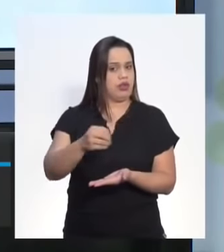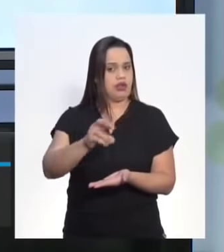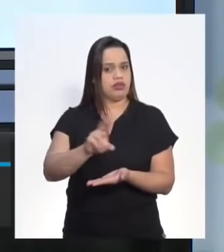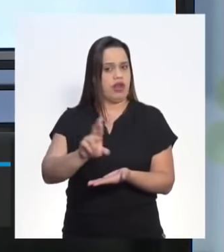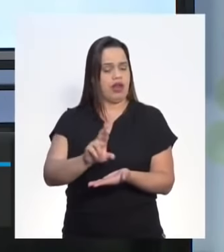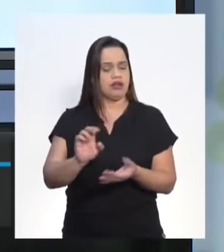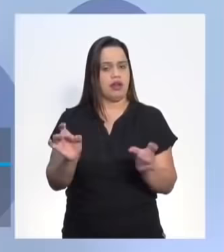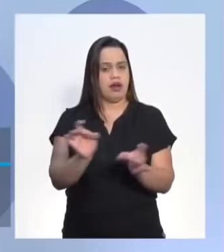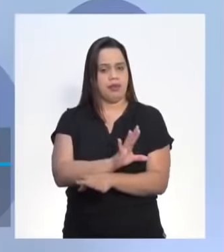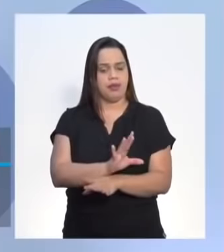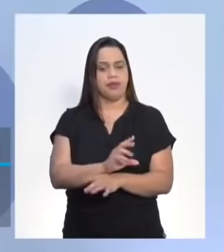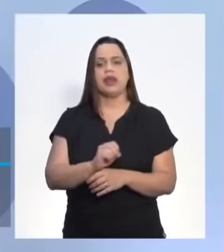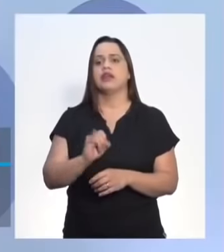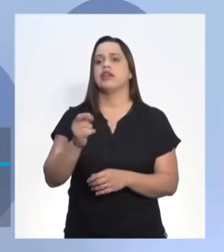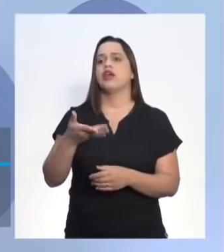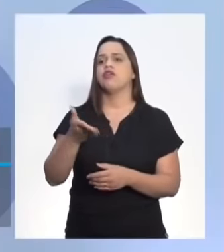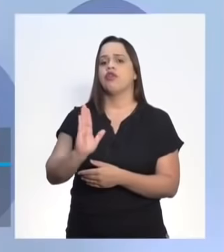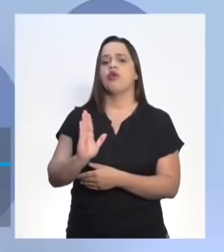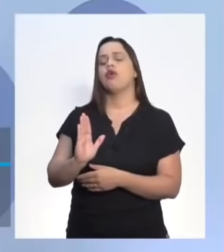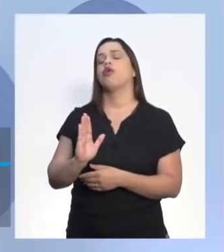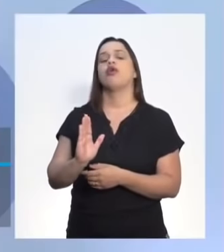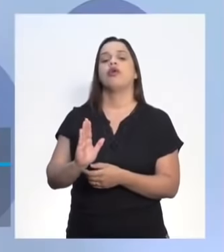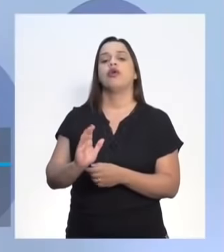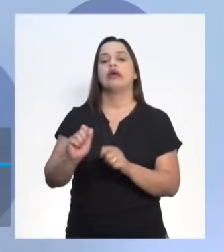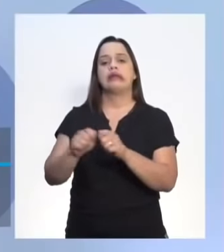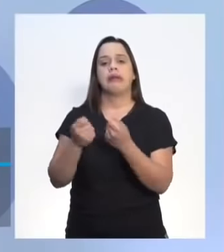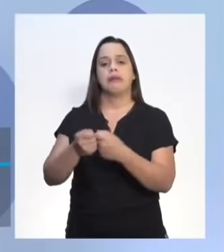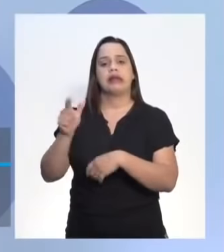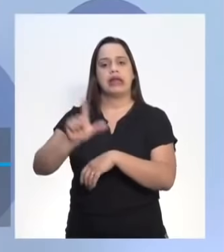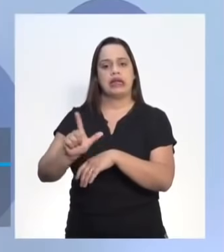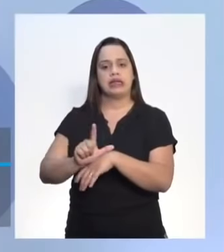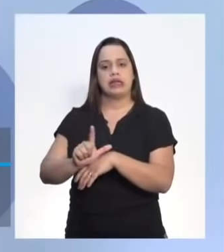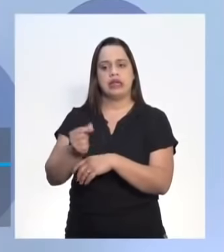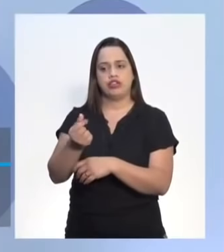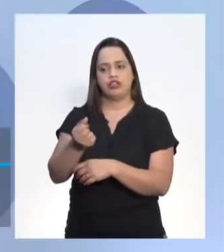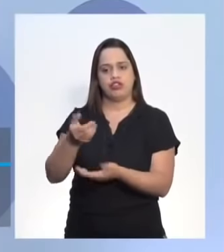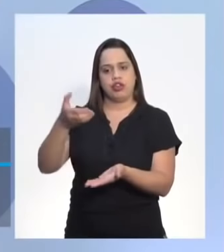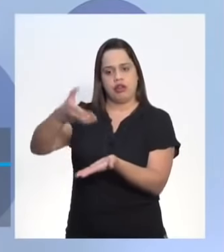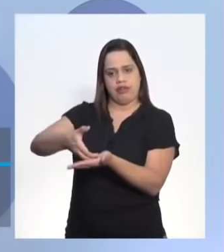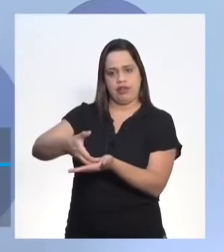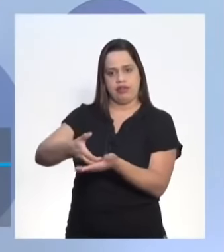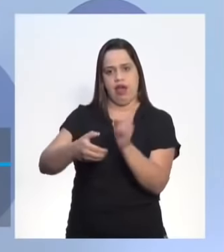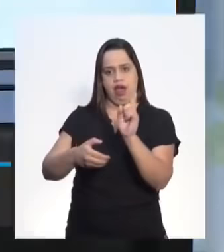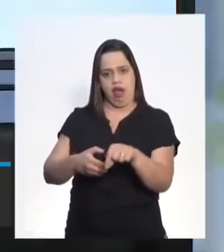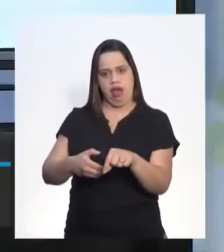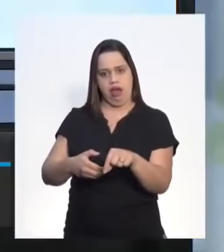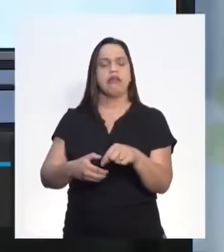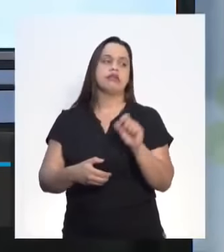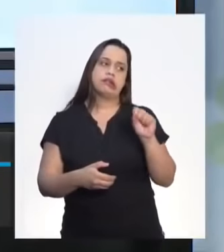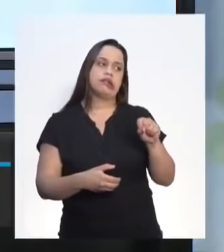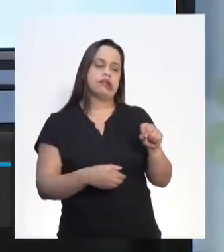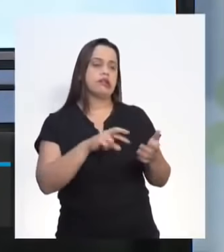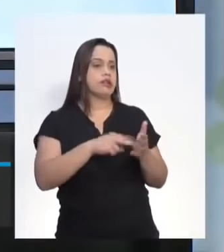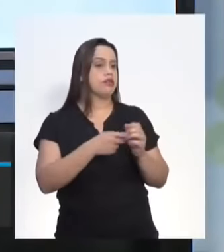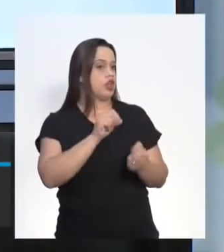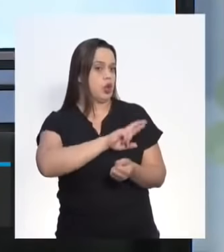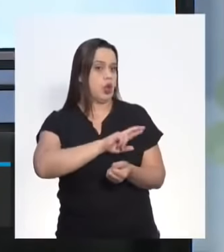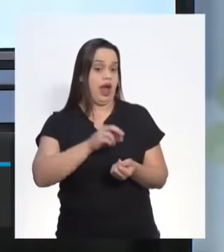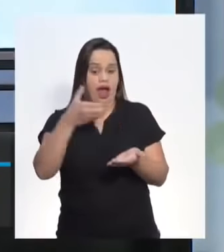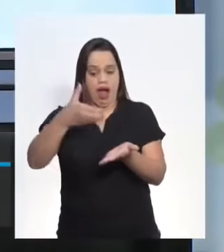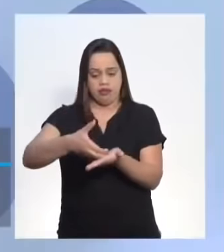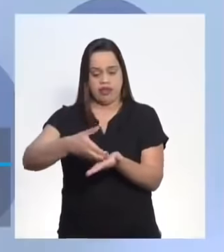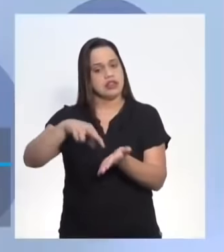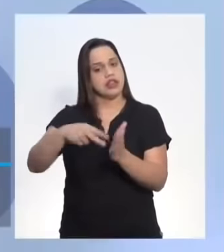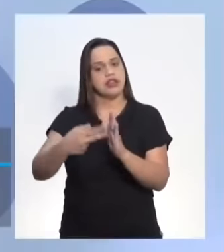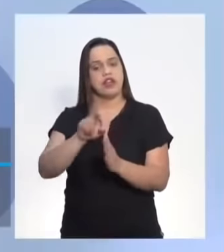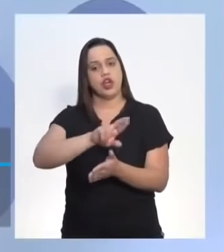seja, se eu for na padaria lá e comprar o pão e der em dinheiro, é à vista. À vista. Então. Ou seja, quando não é a prazo. Beleza? Então, mas